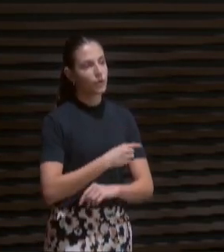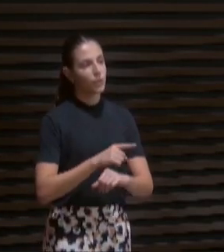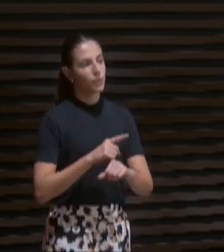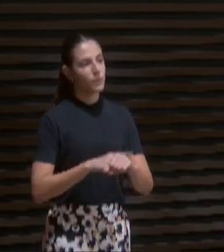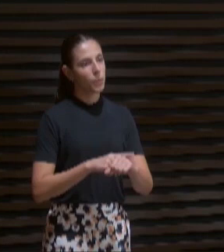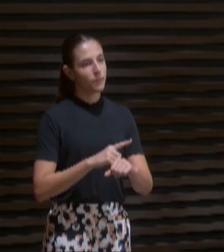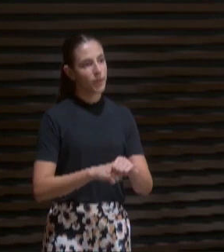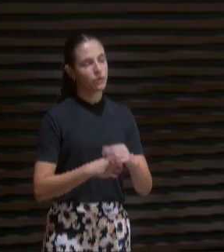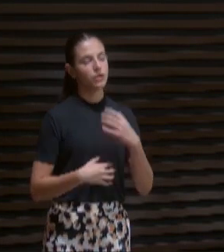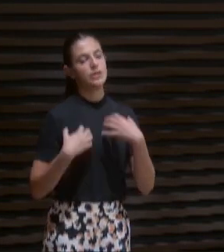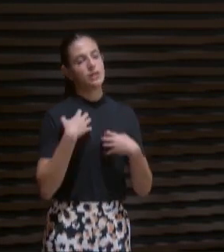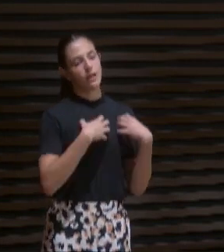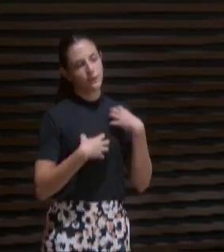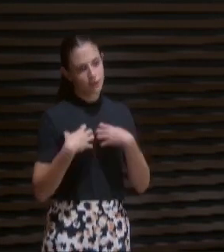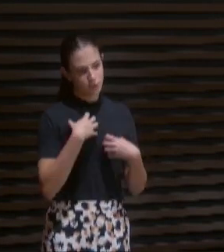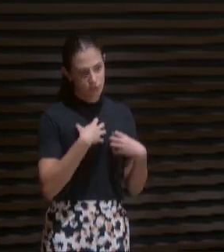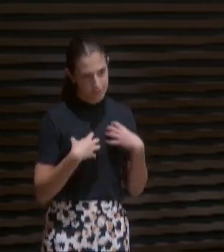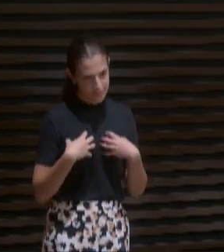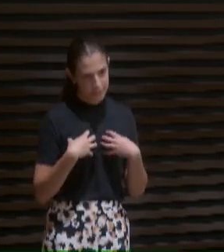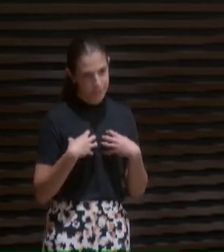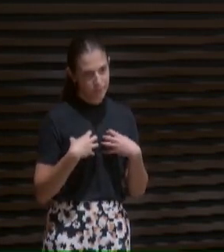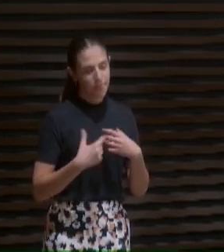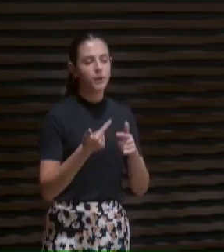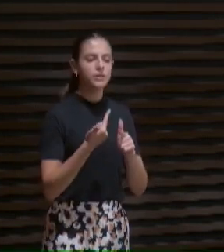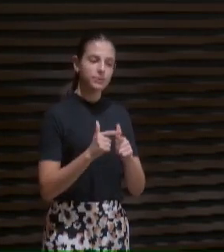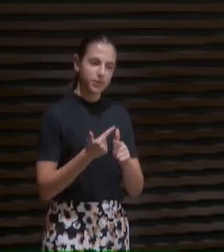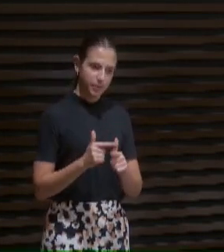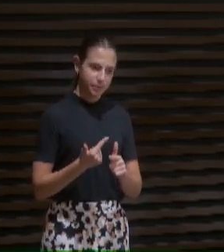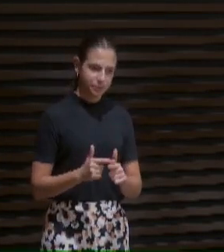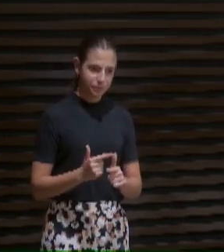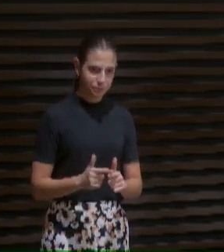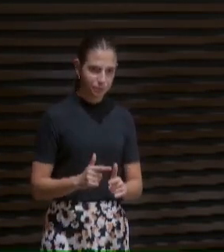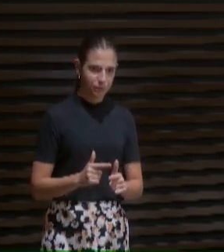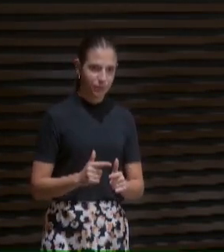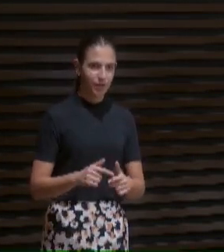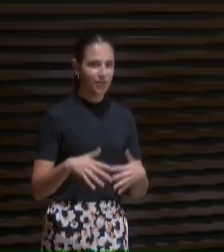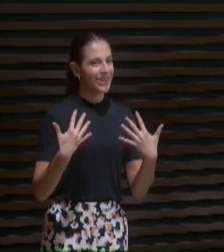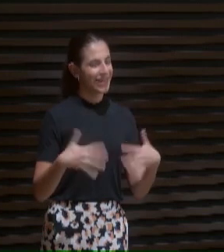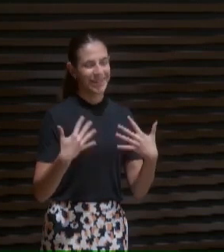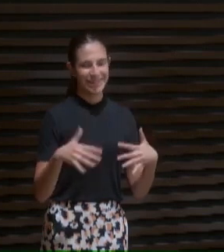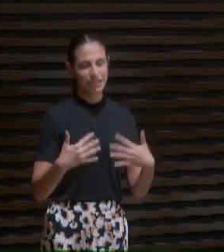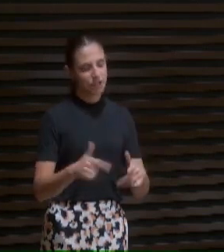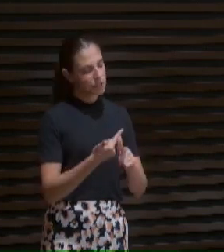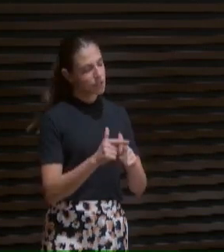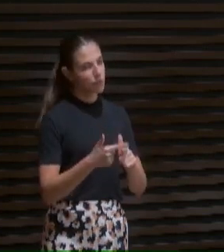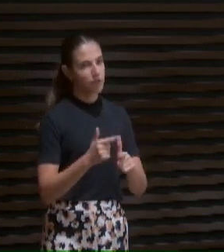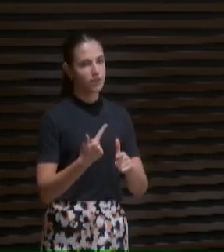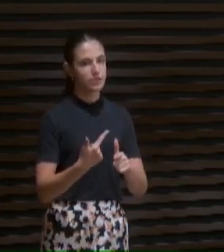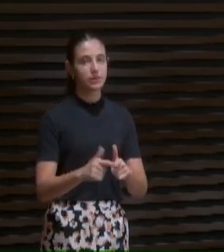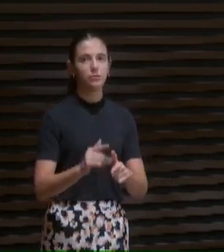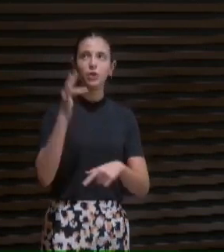das aflições, das tribulações e da grande tribulação que vem aí